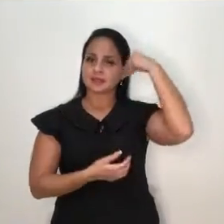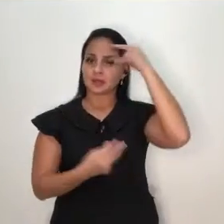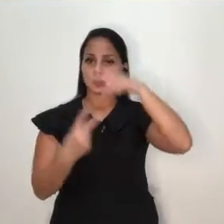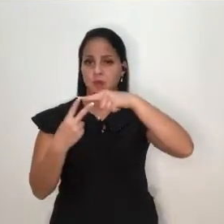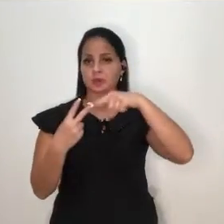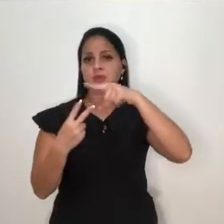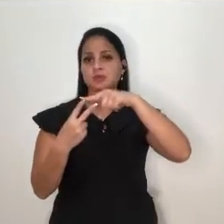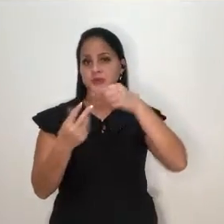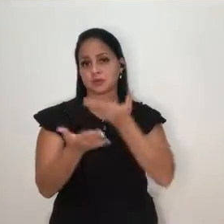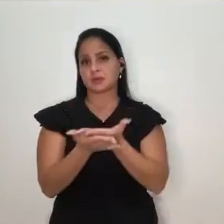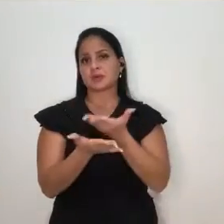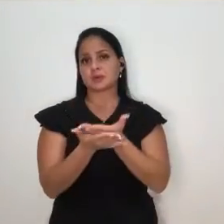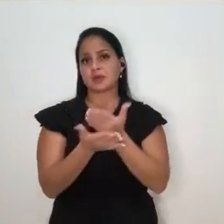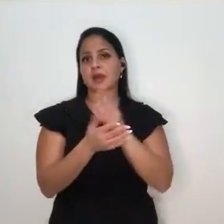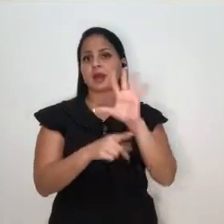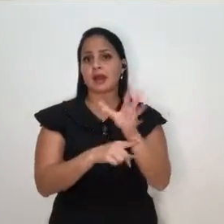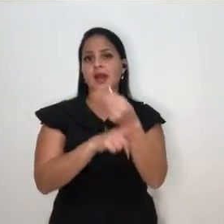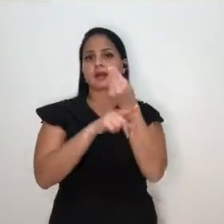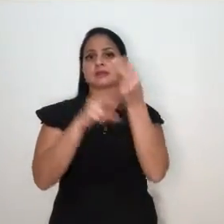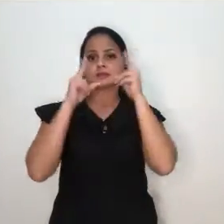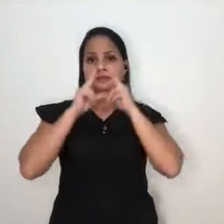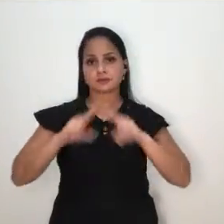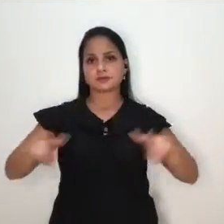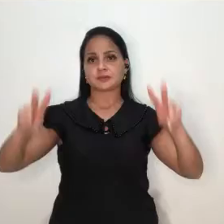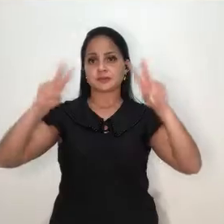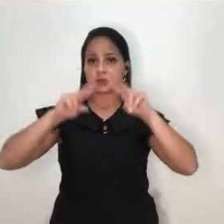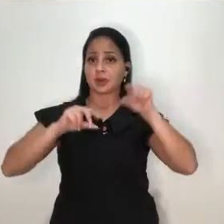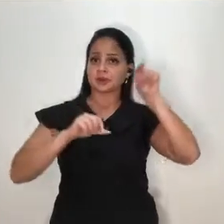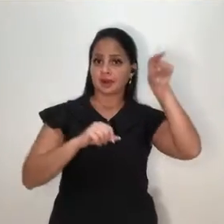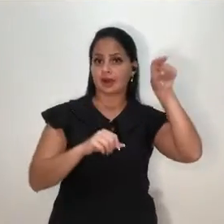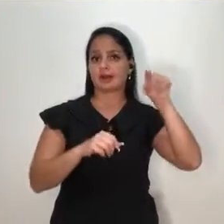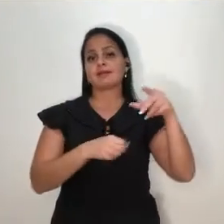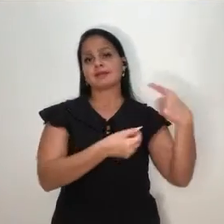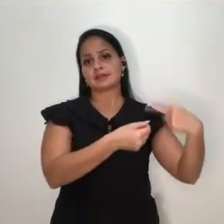duas estudar artes visuais lá.